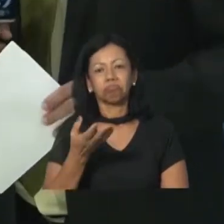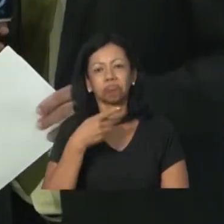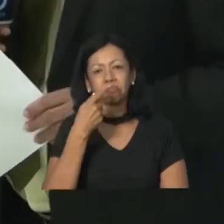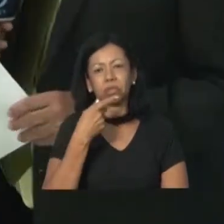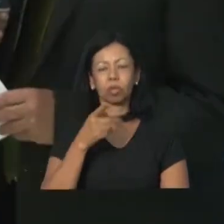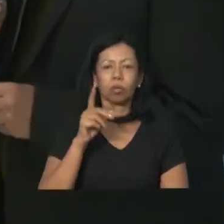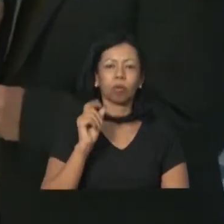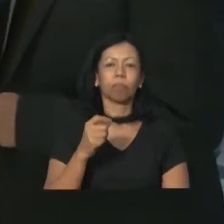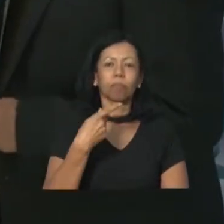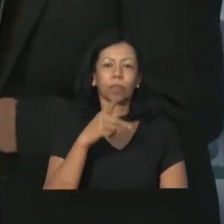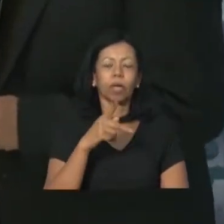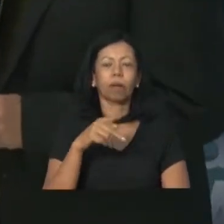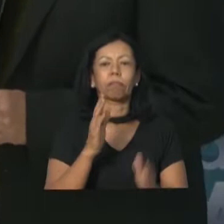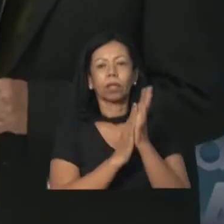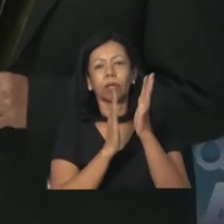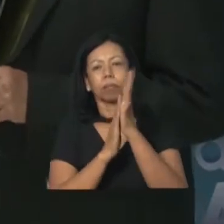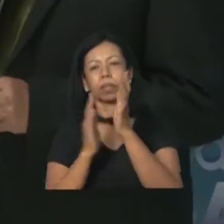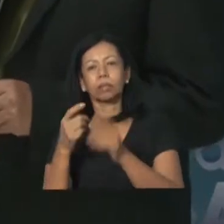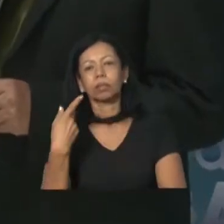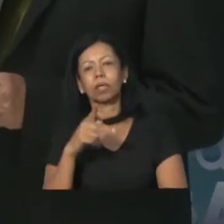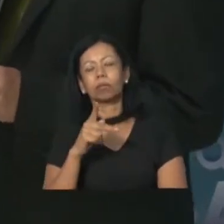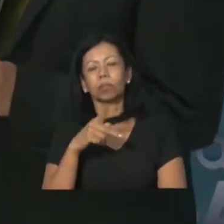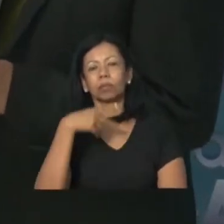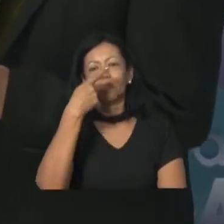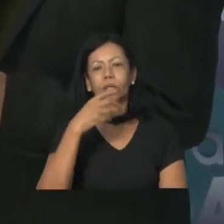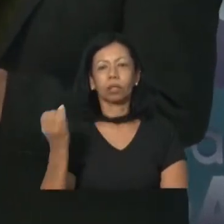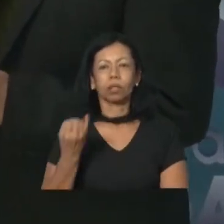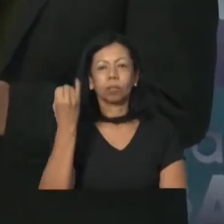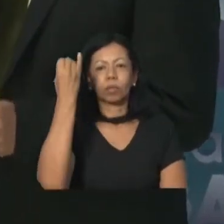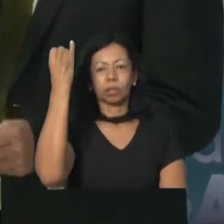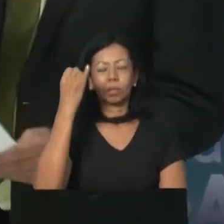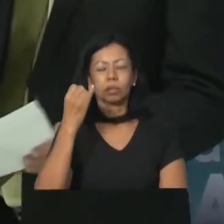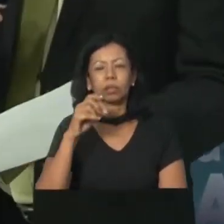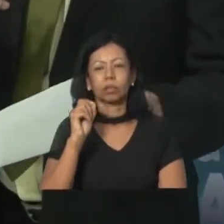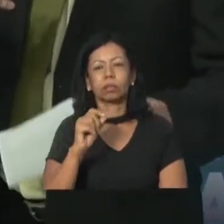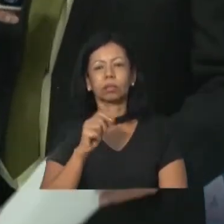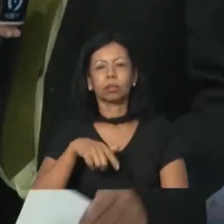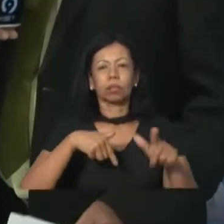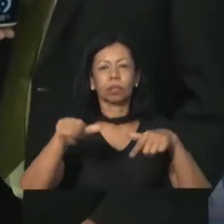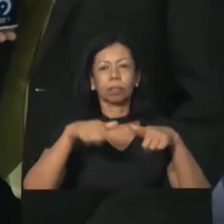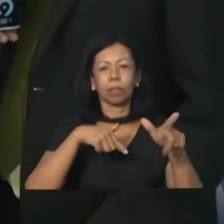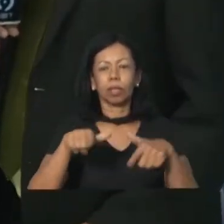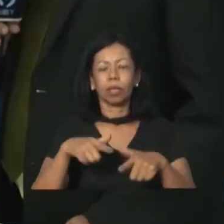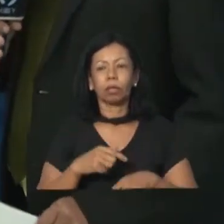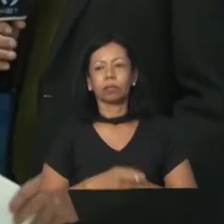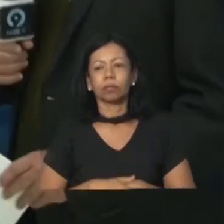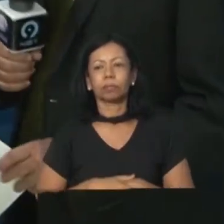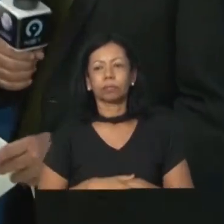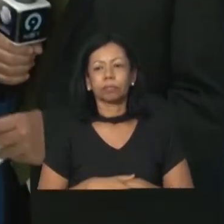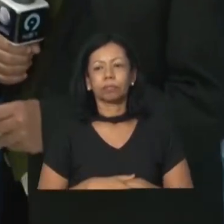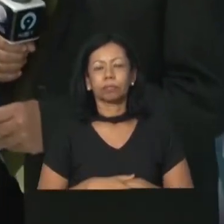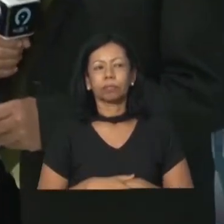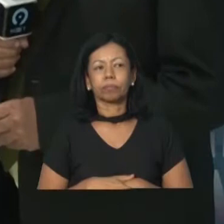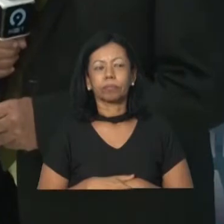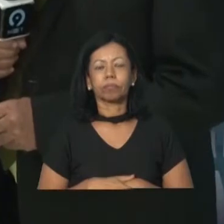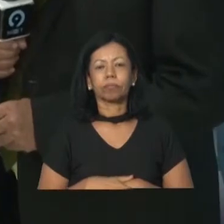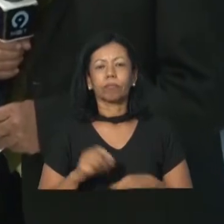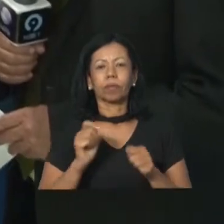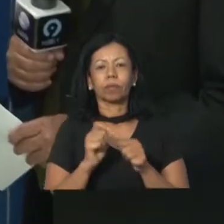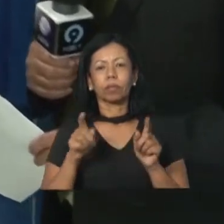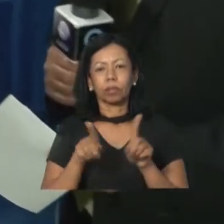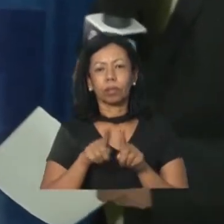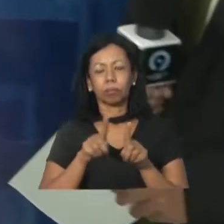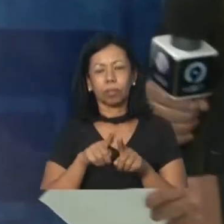usar a palavra para parabenizar e falar da importância deste trabalho de base, não é, vereador? Isso, isso, isso. Fiz também